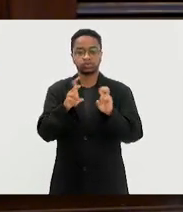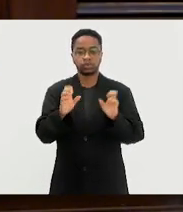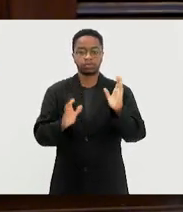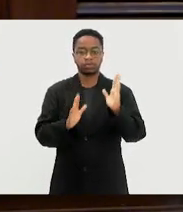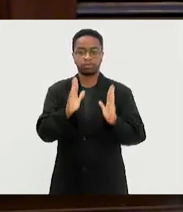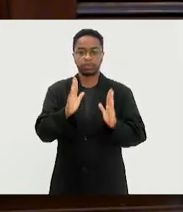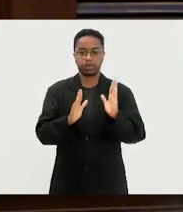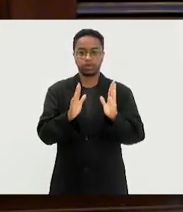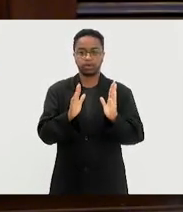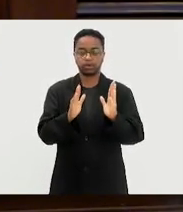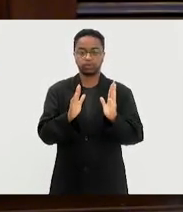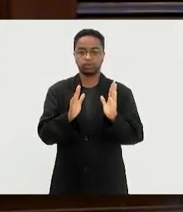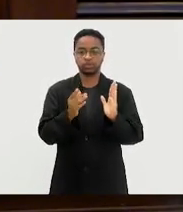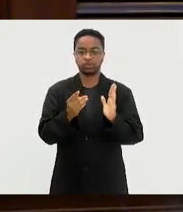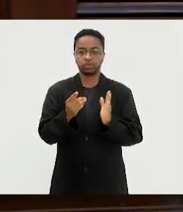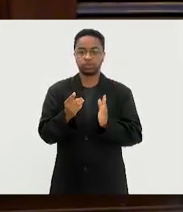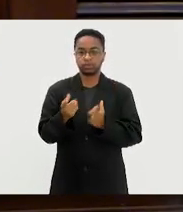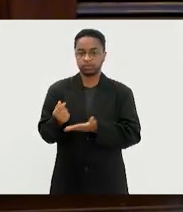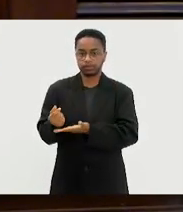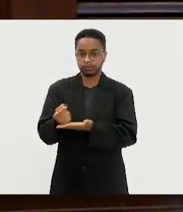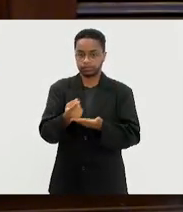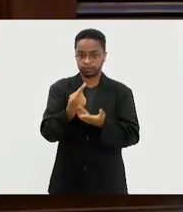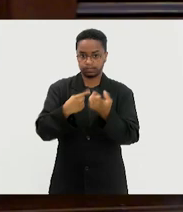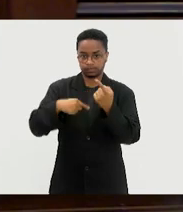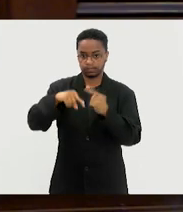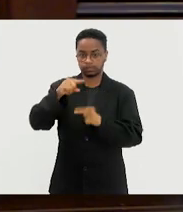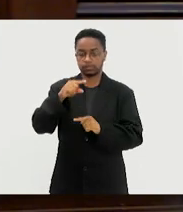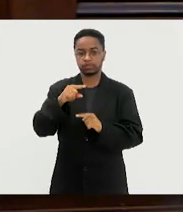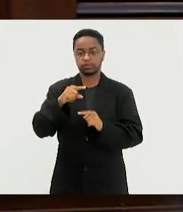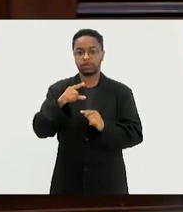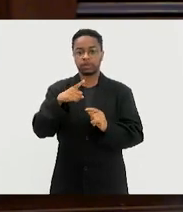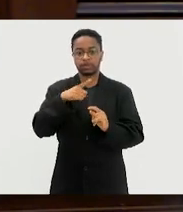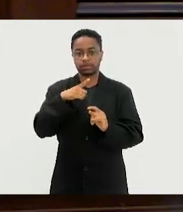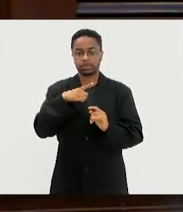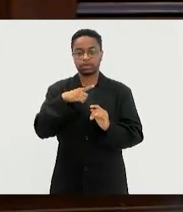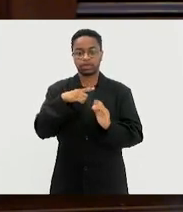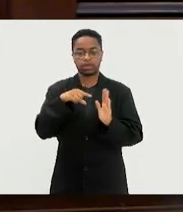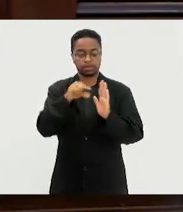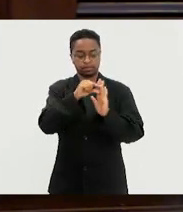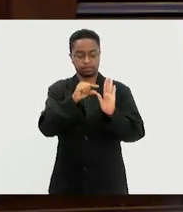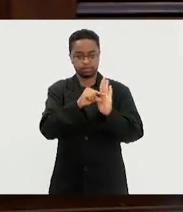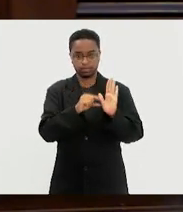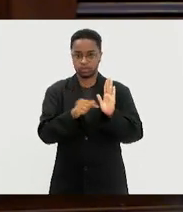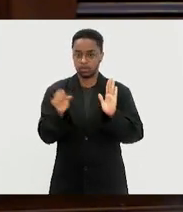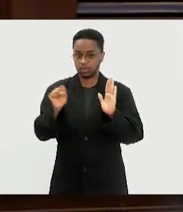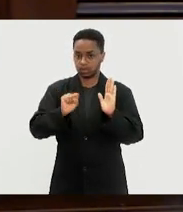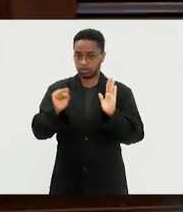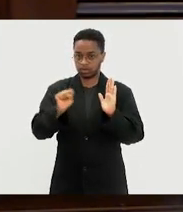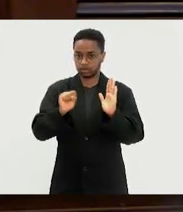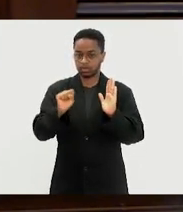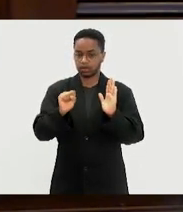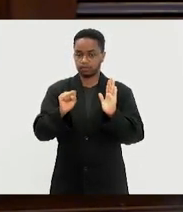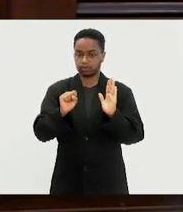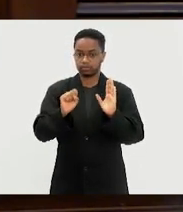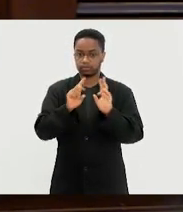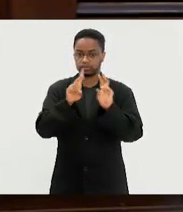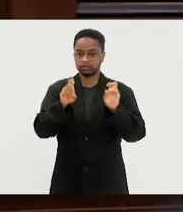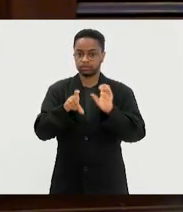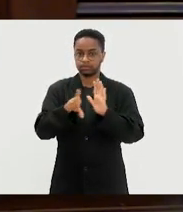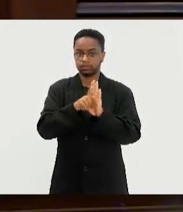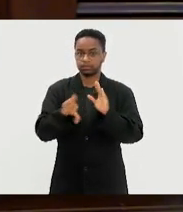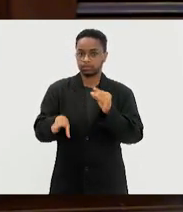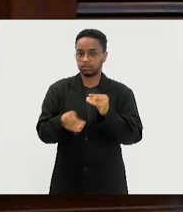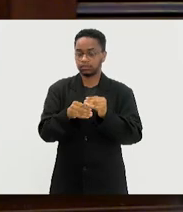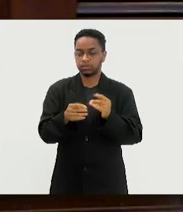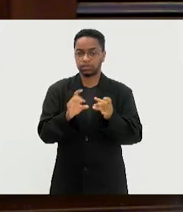fiscal, cláusula oitava da lei complementar, que não permite a